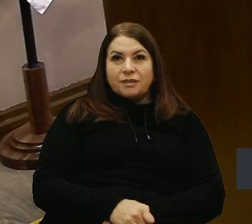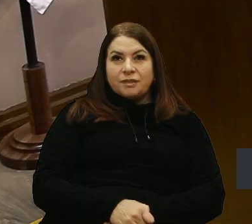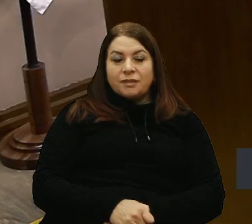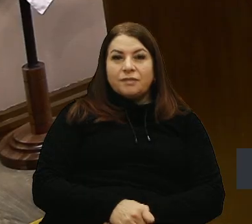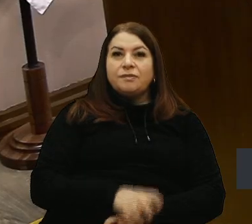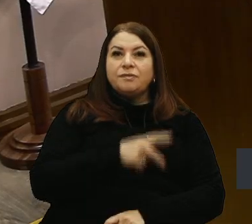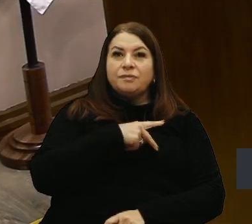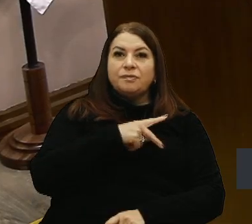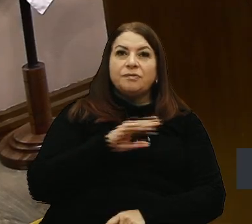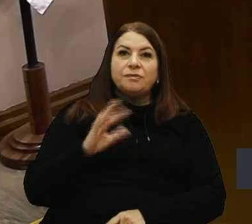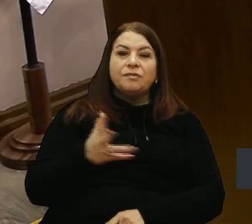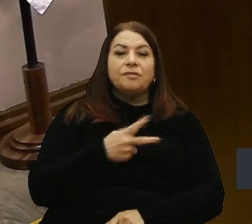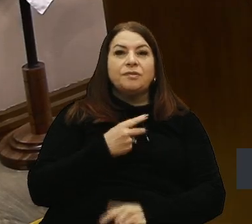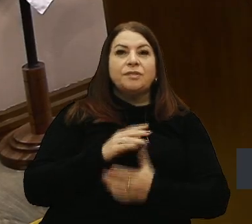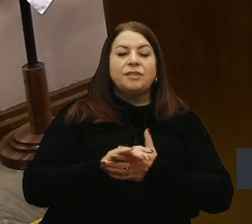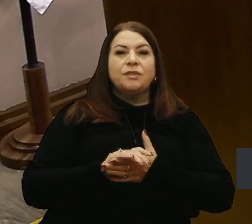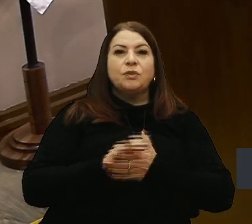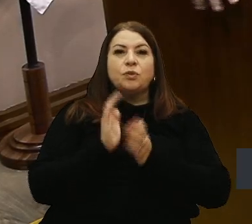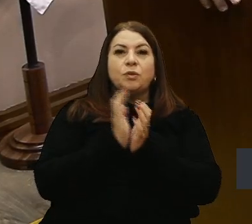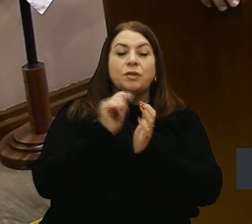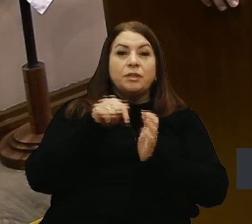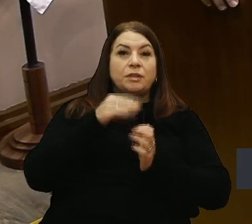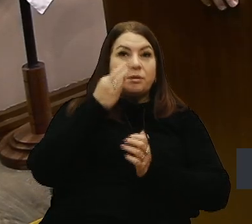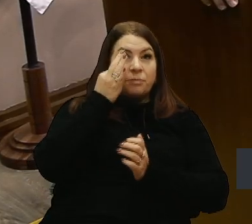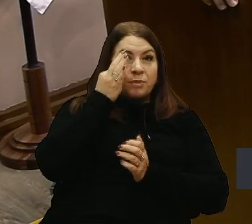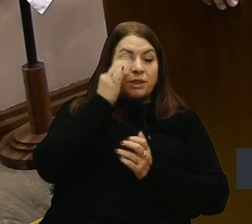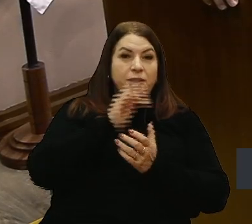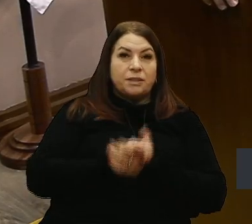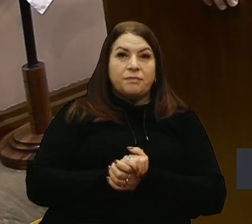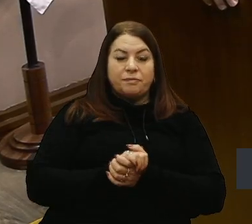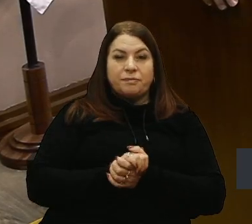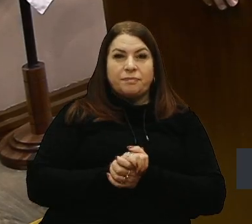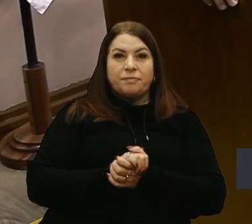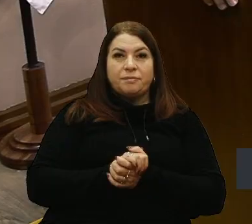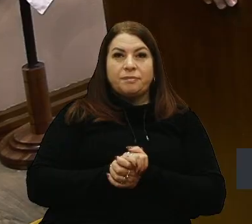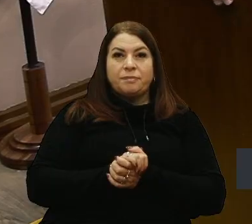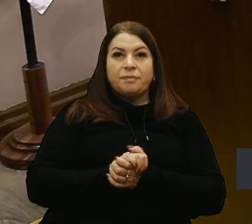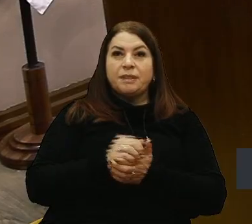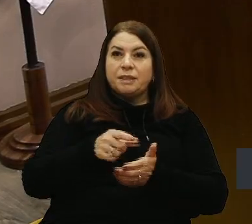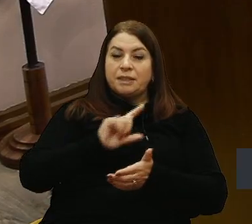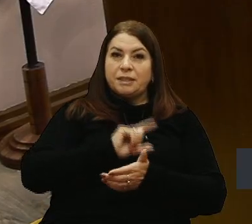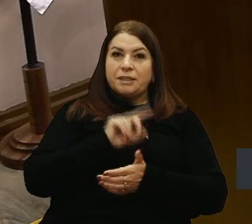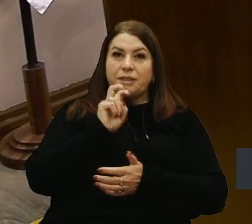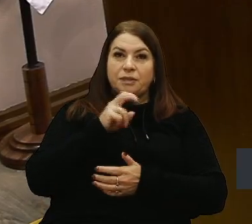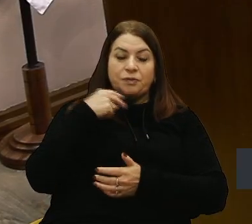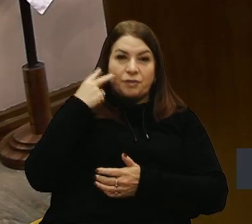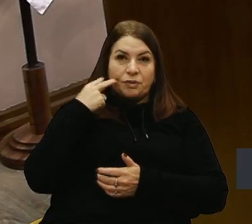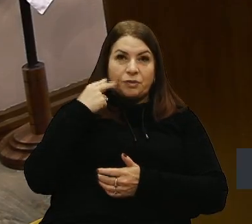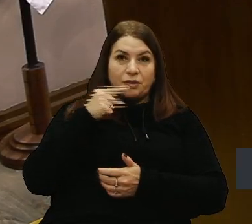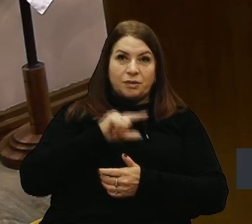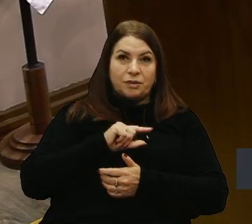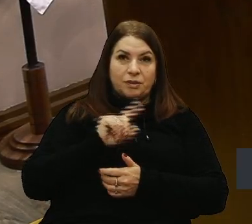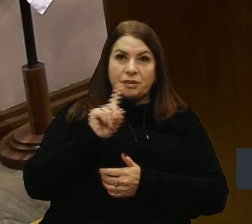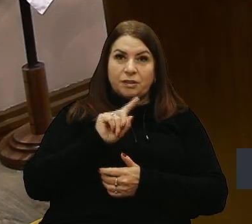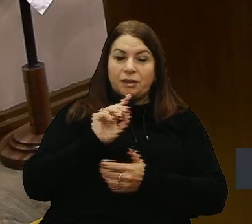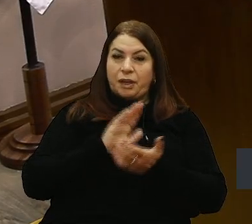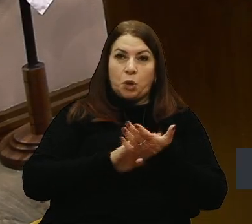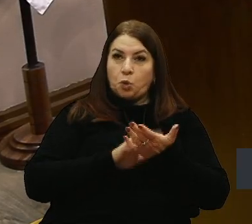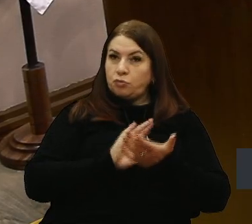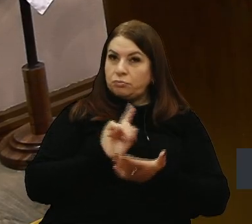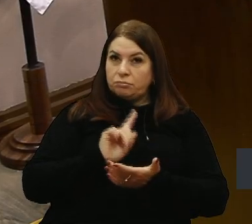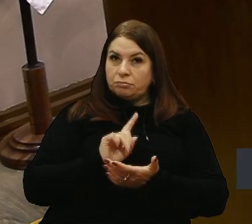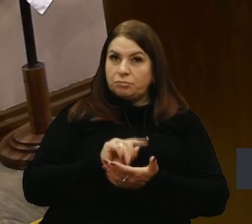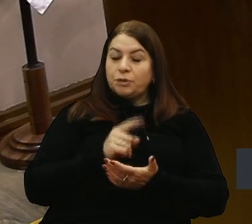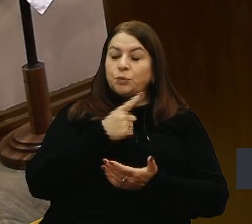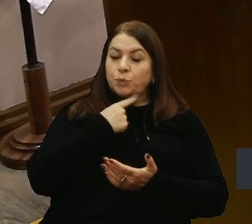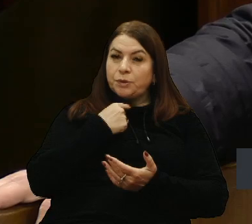Senhor presidente, nobres colegas aqui presentes, os vereadores que me antecederam aqui, 5 vereadores, ninguém elogiou, então